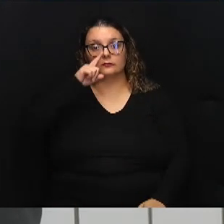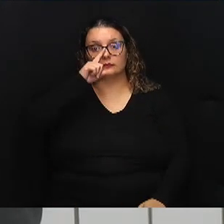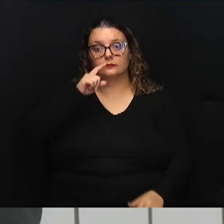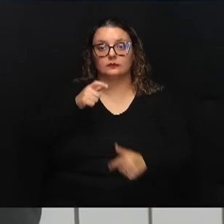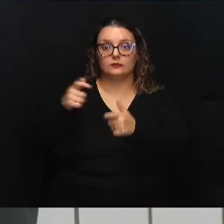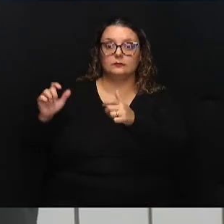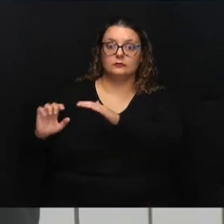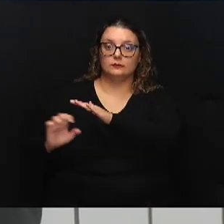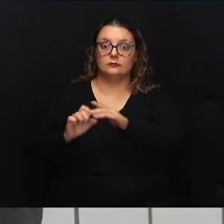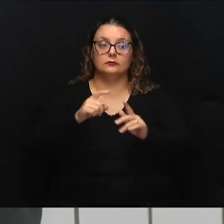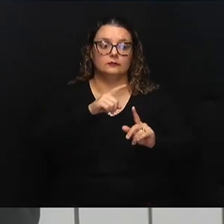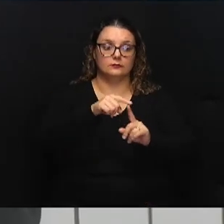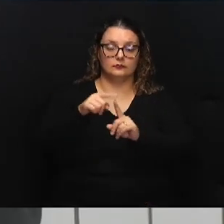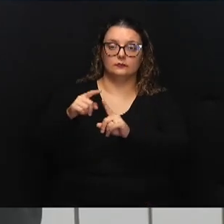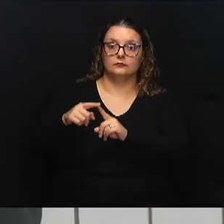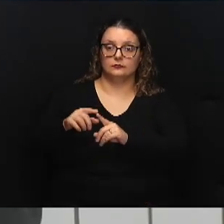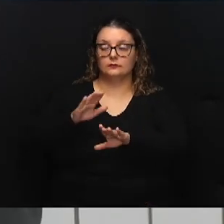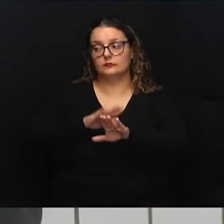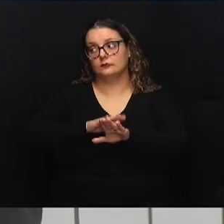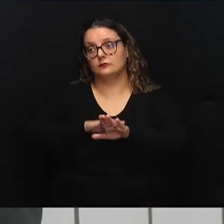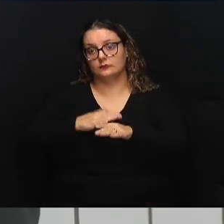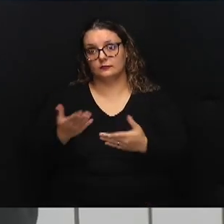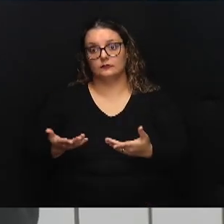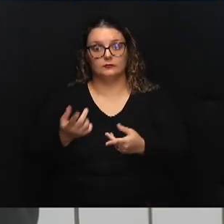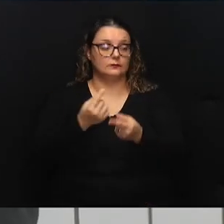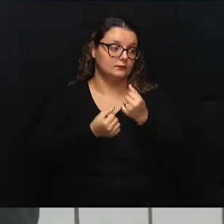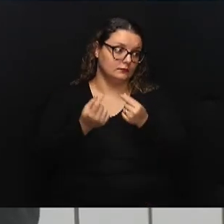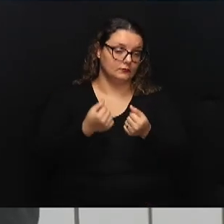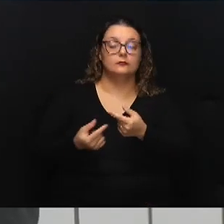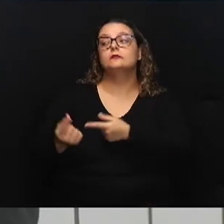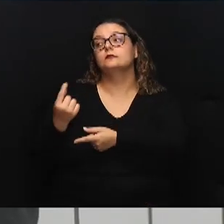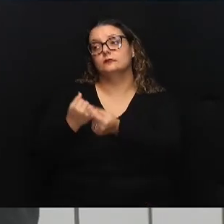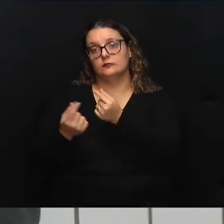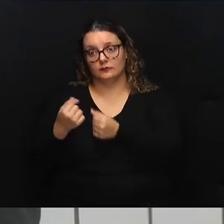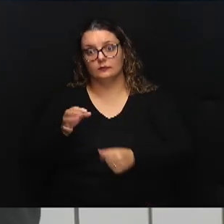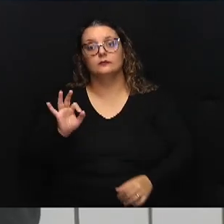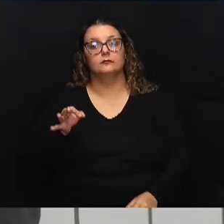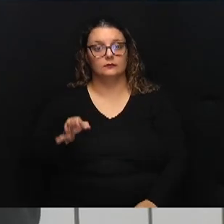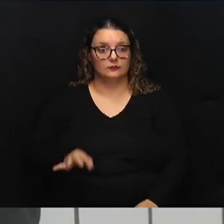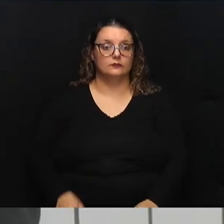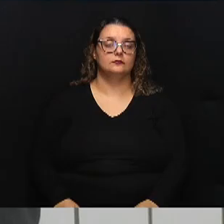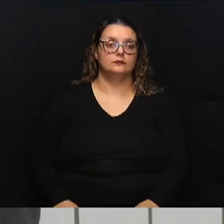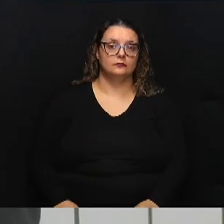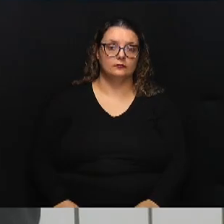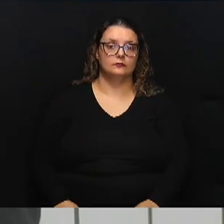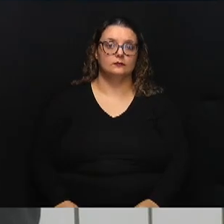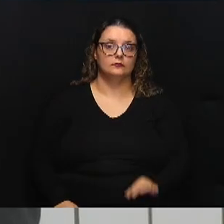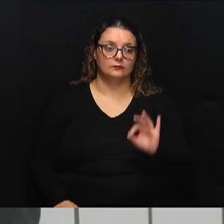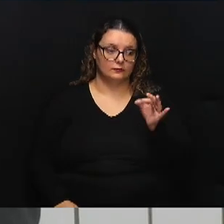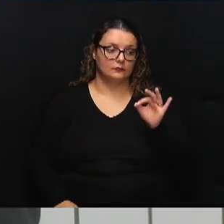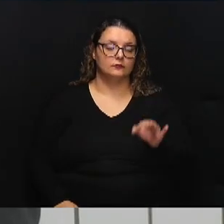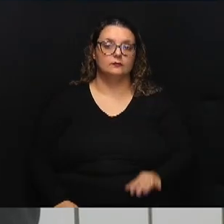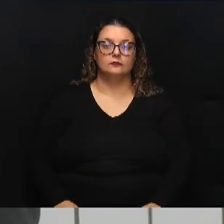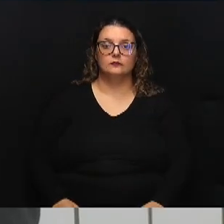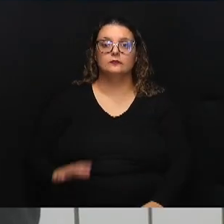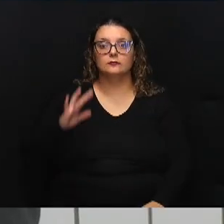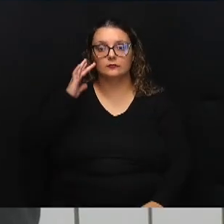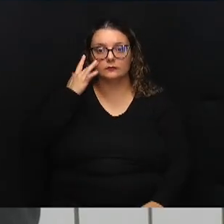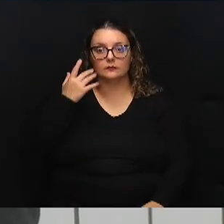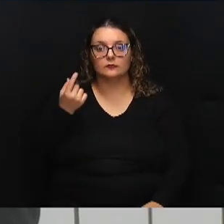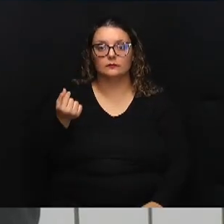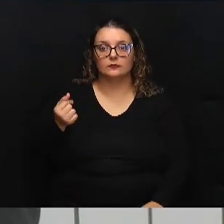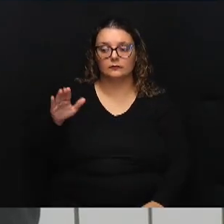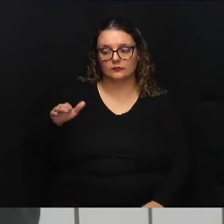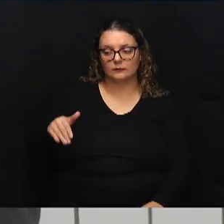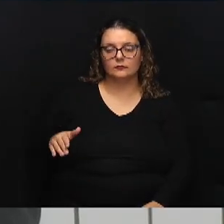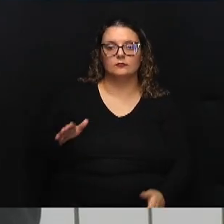esse tipo de atuação. Financeiramente? Financeiramente, com certeza. Com certeza. Eu acho que vai sair muito mais barato